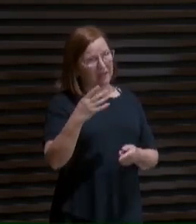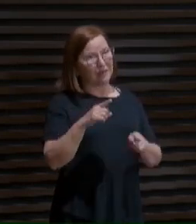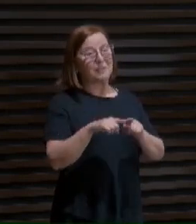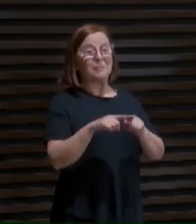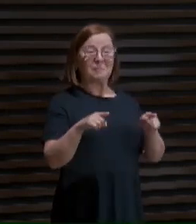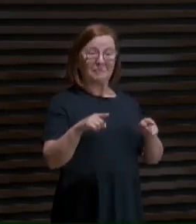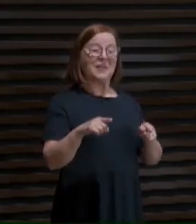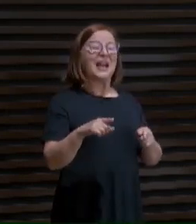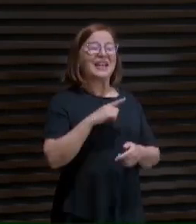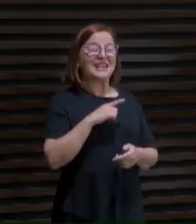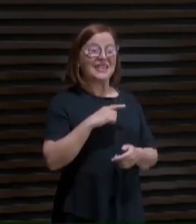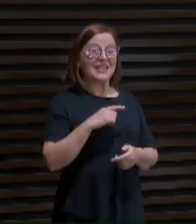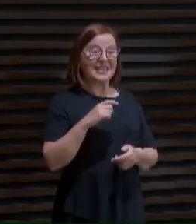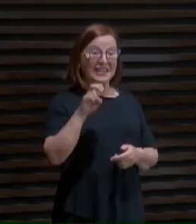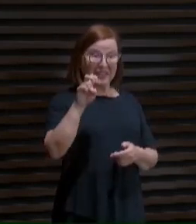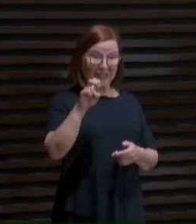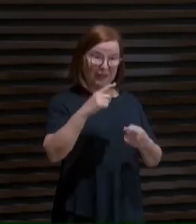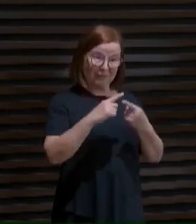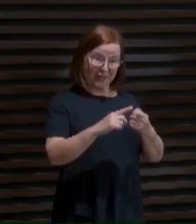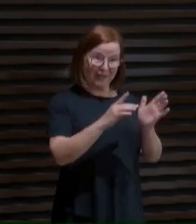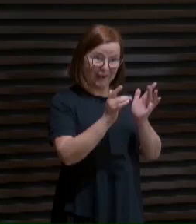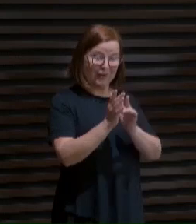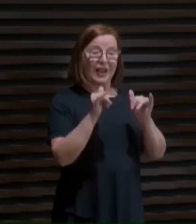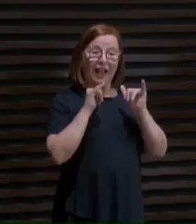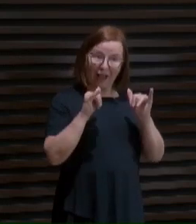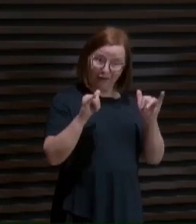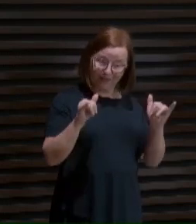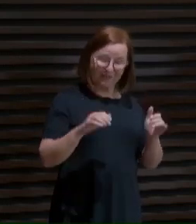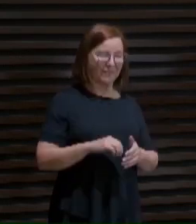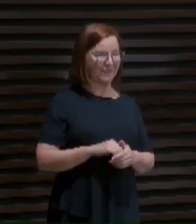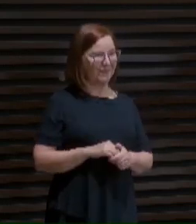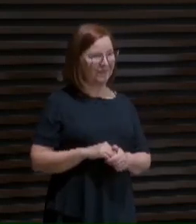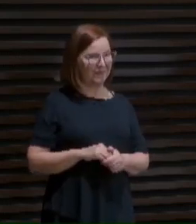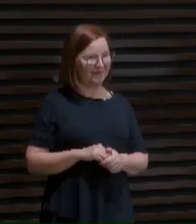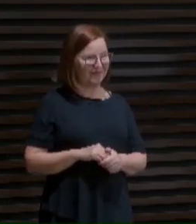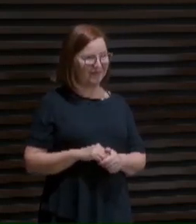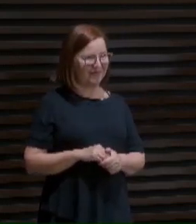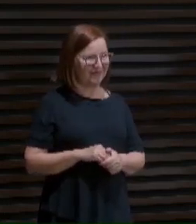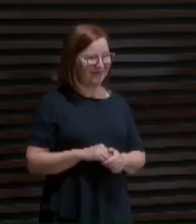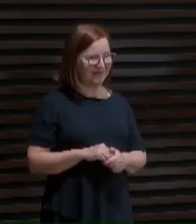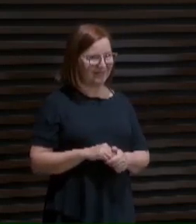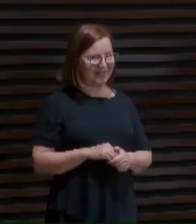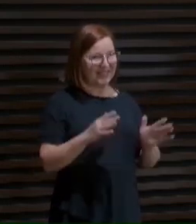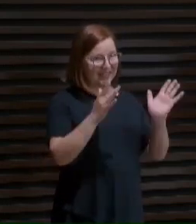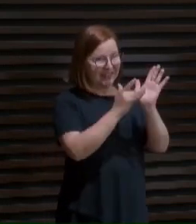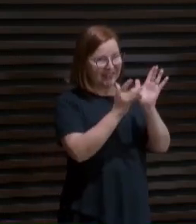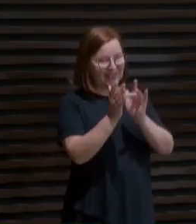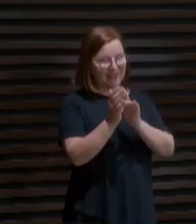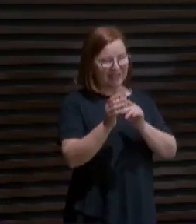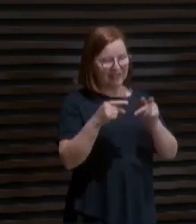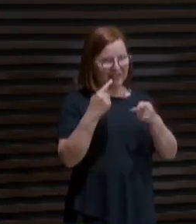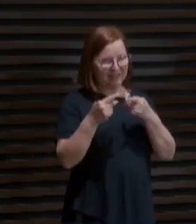aqui. Mas não vamos entrar neles todos não, porque é meio comprido. Mas Jesus havia dito, olha